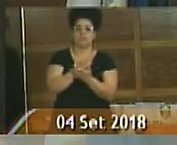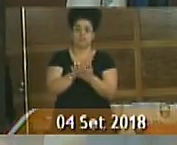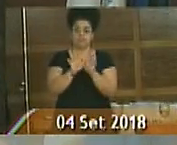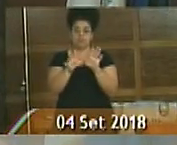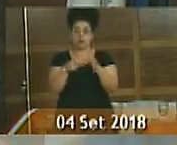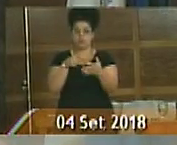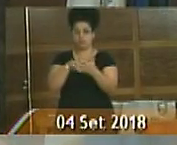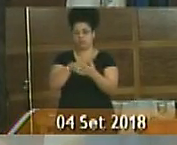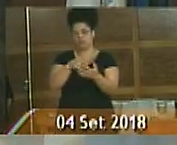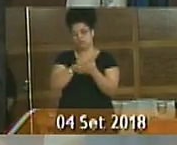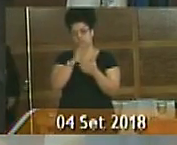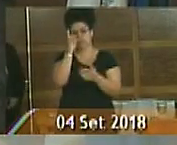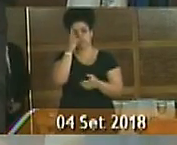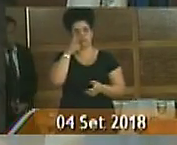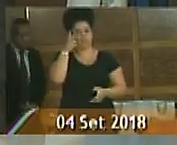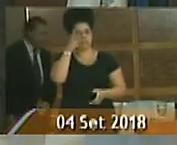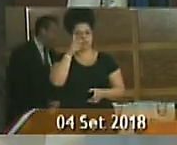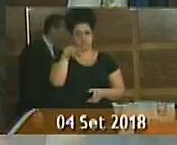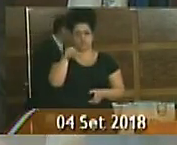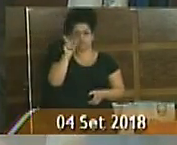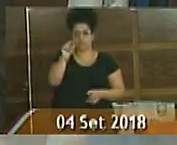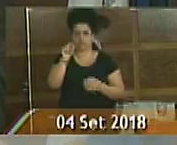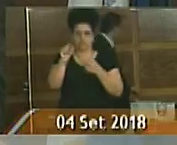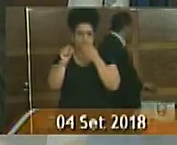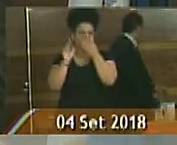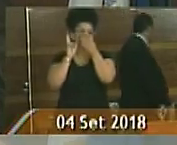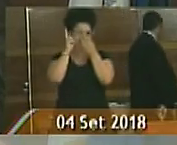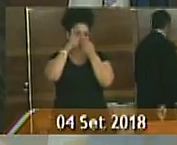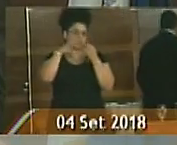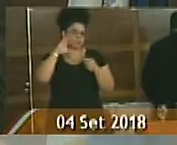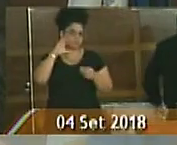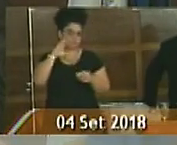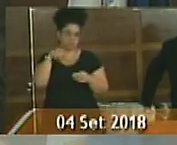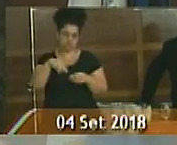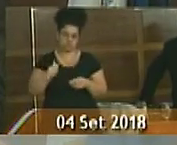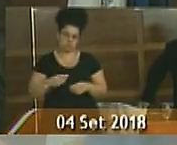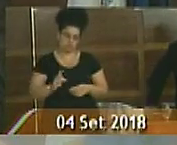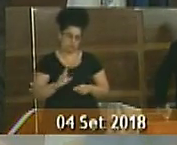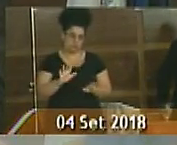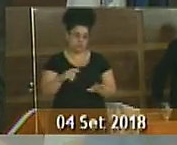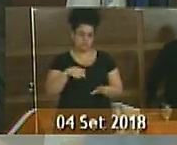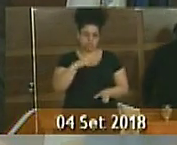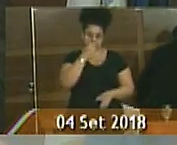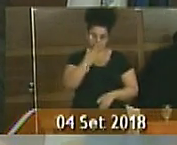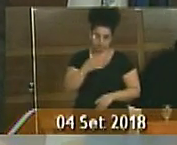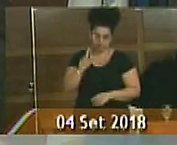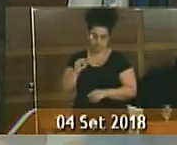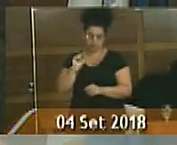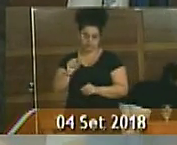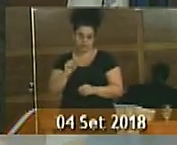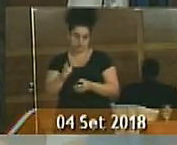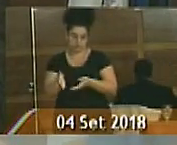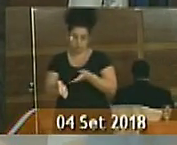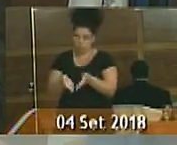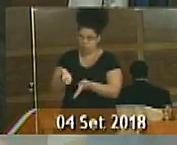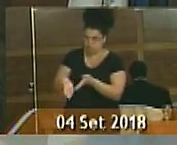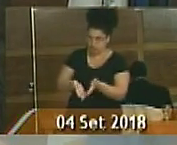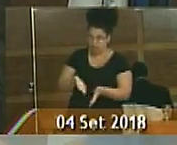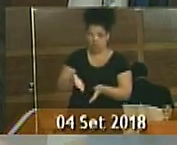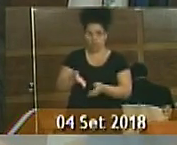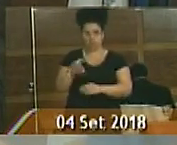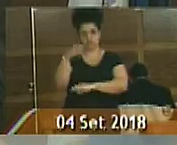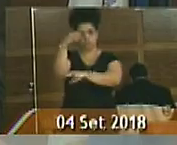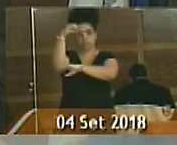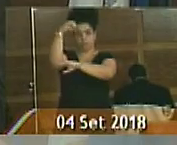vereador, o nobre vereador Calindé não está aqui, mas é bom ressaltar, porque cuidar de um